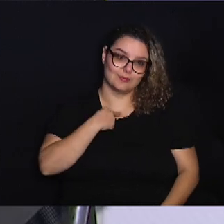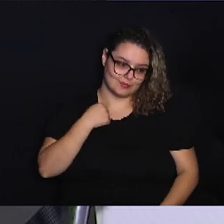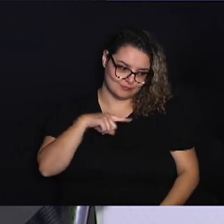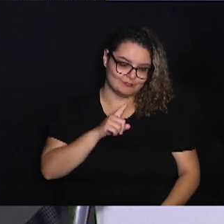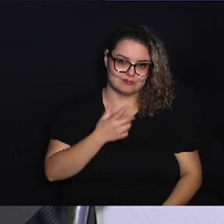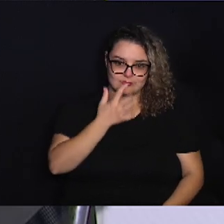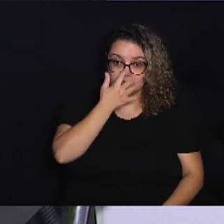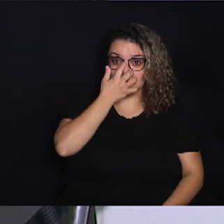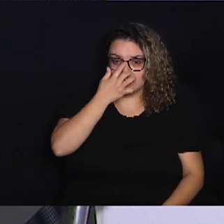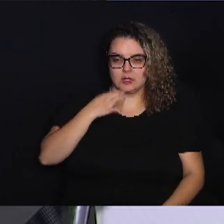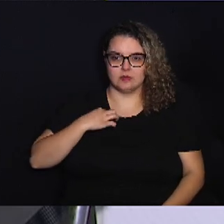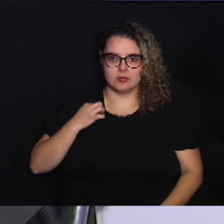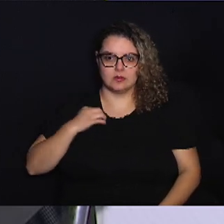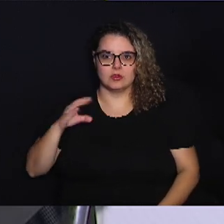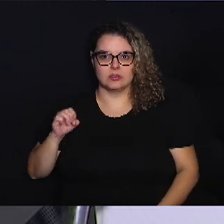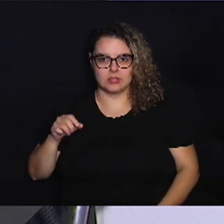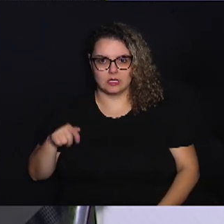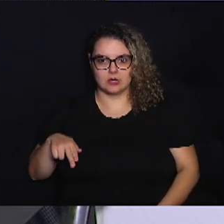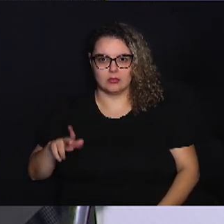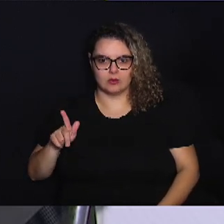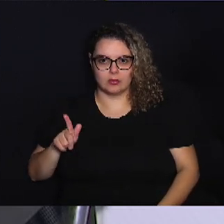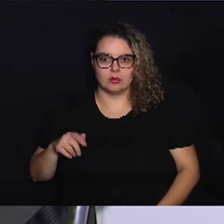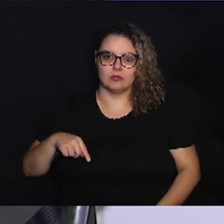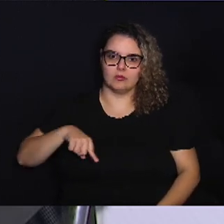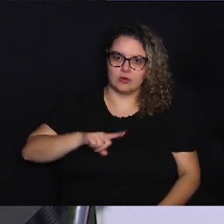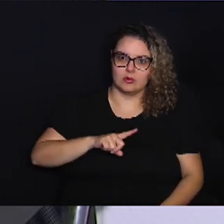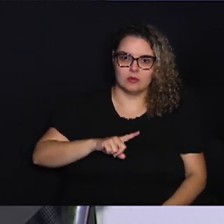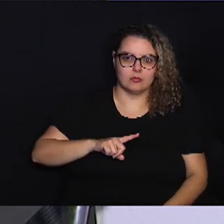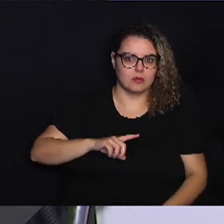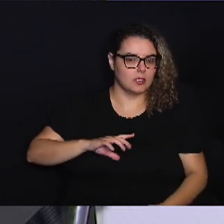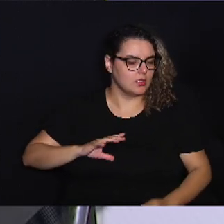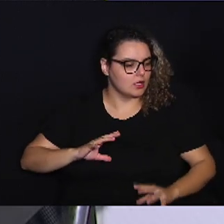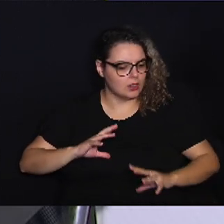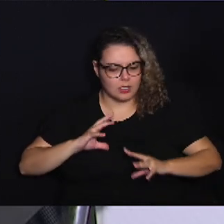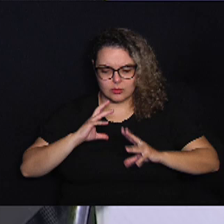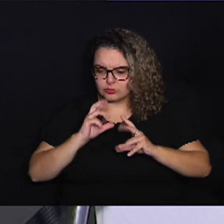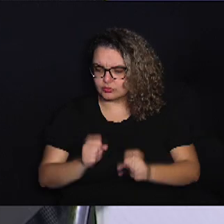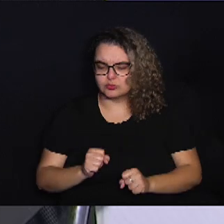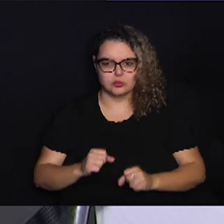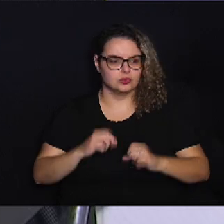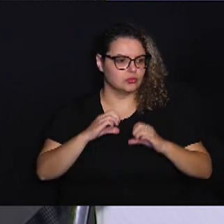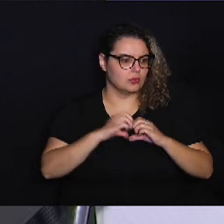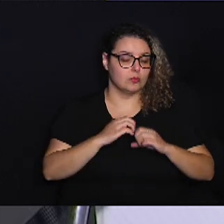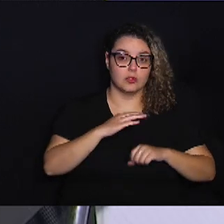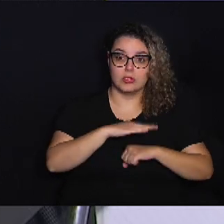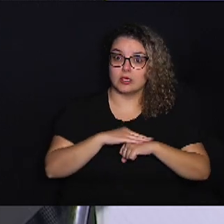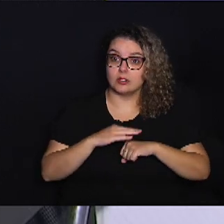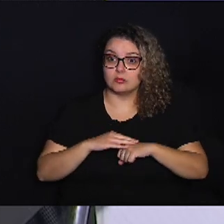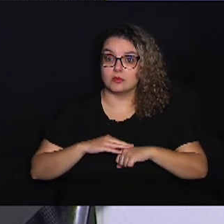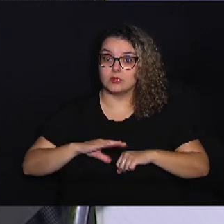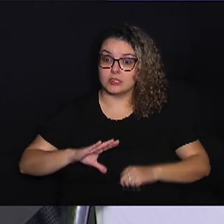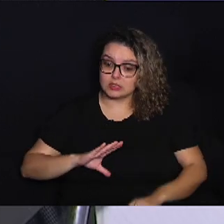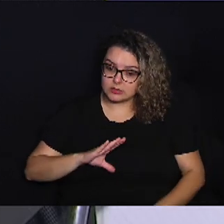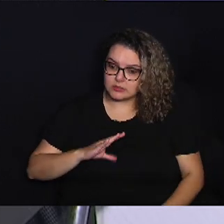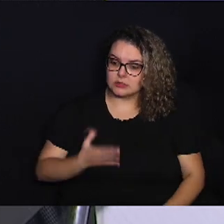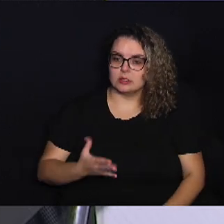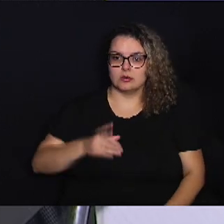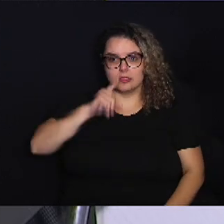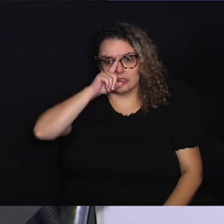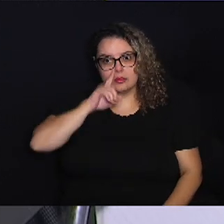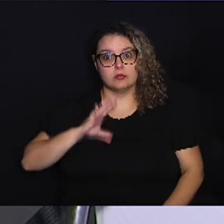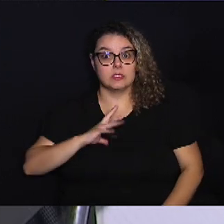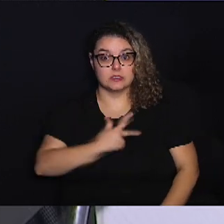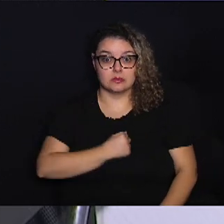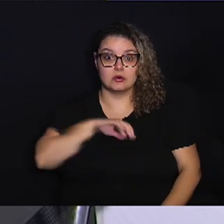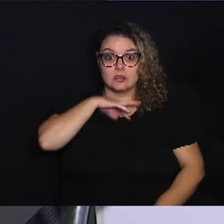uma voluntária da ONG foi e abraçou com todo o amor e carinho essa chance de poder salvar os